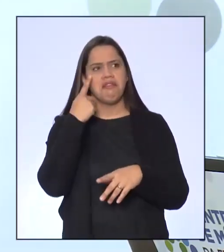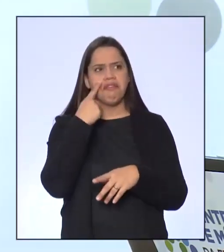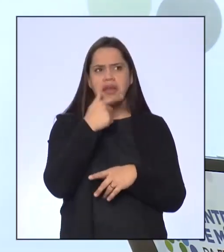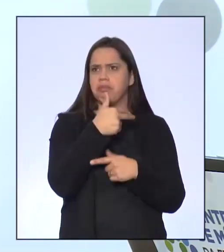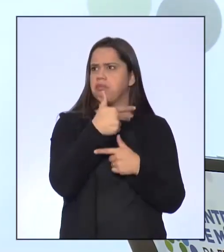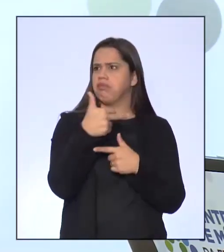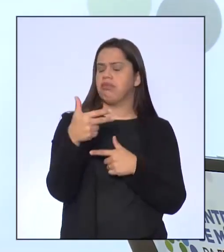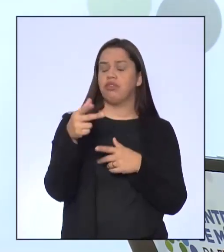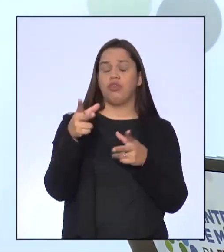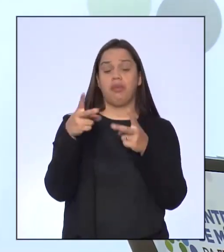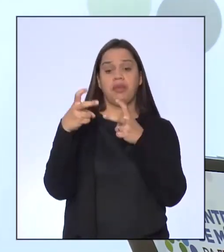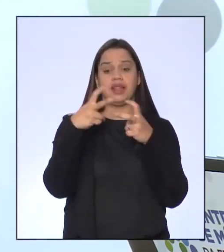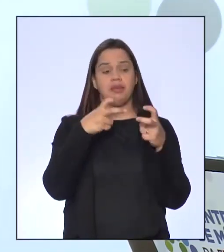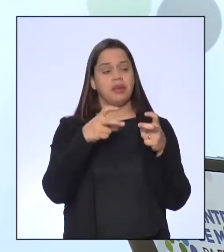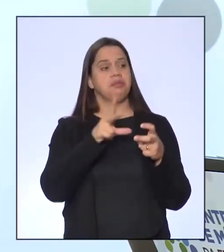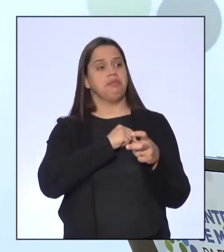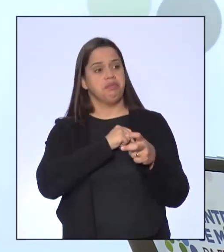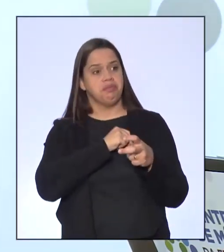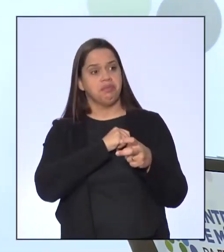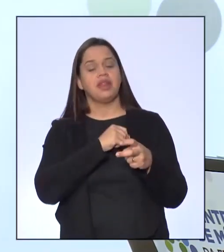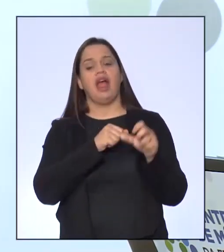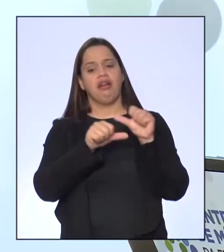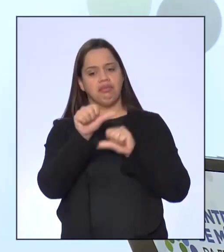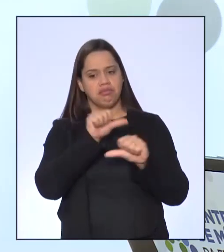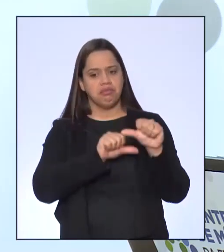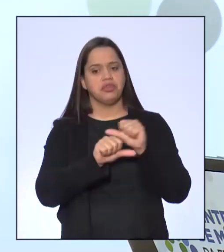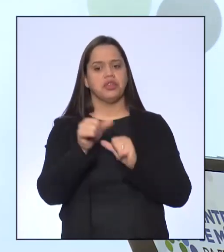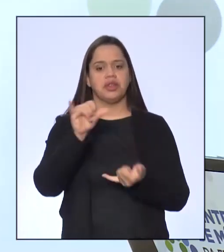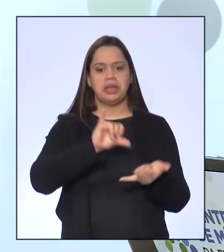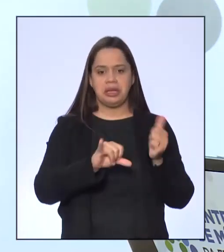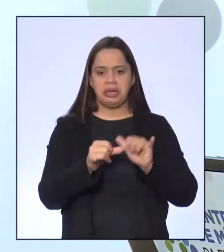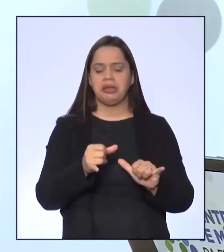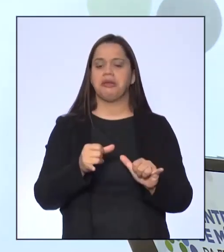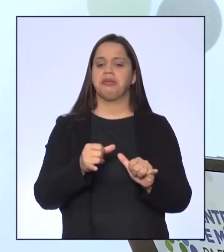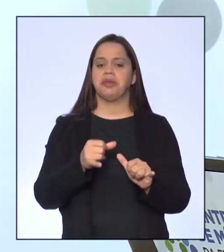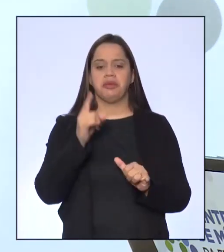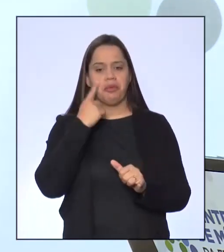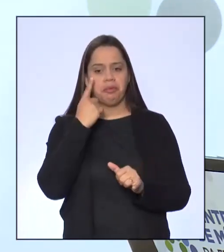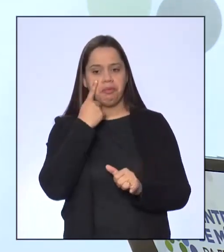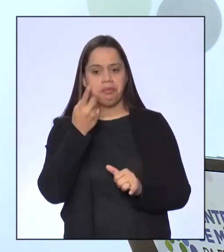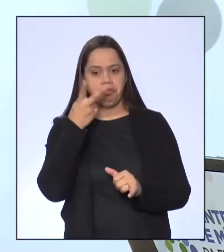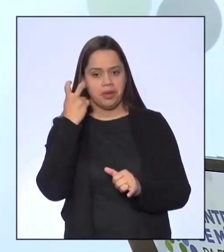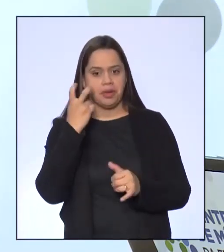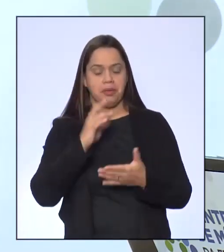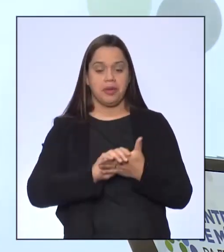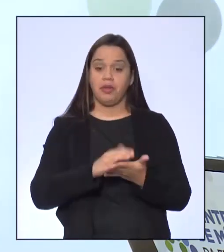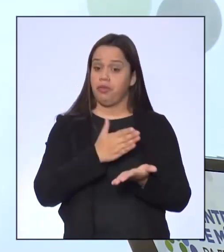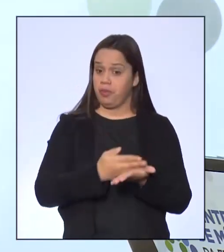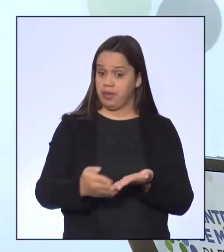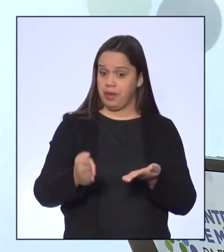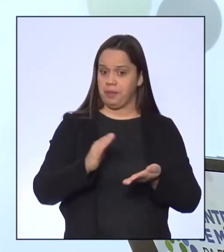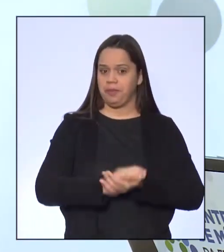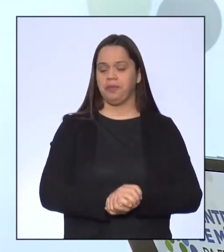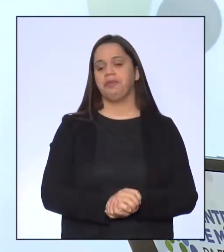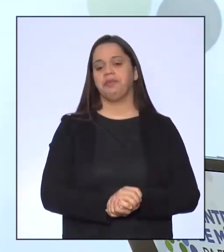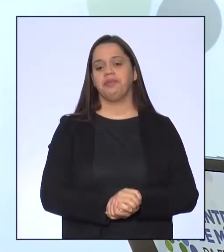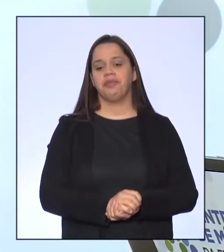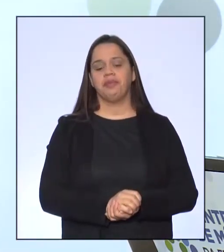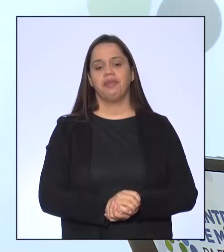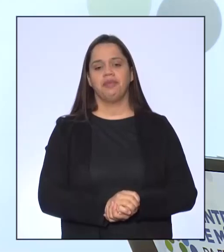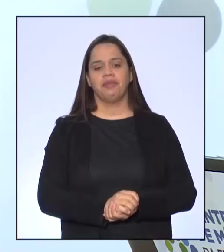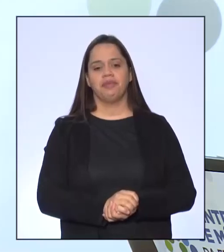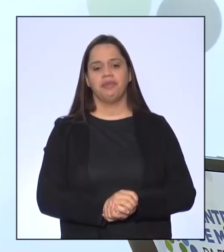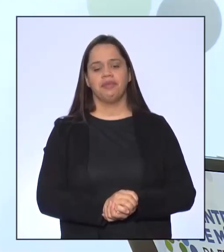realmente ali está ocorrendo uma transformação química, certo? Então, vamos começar. Eu